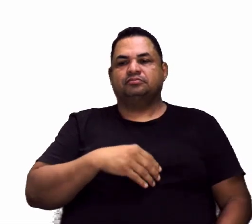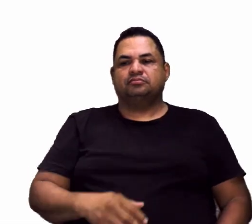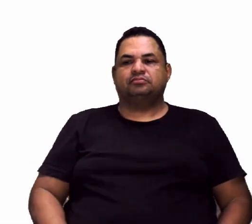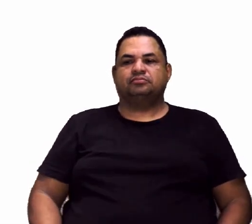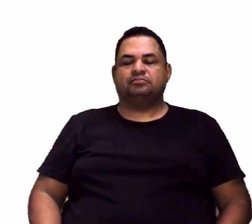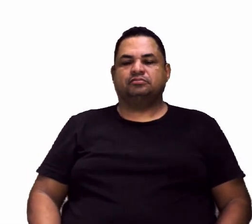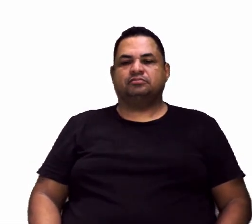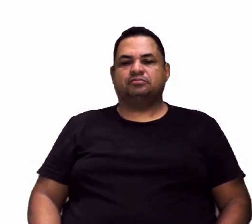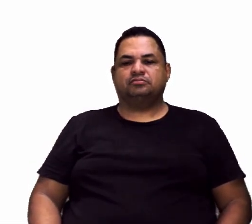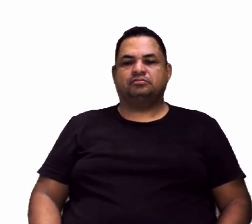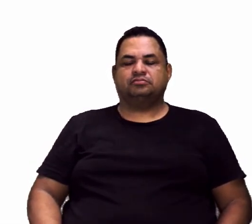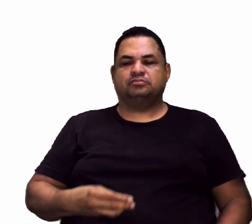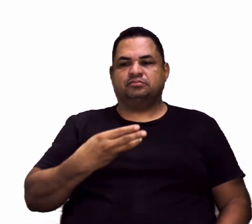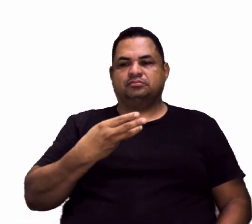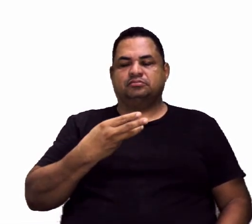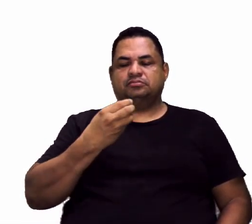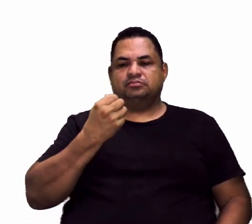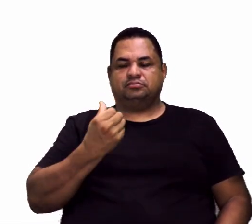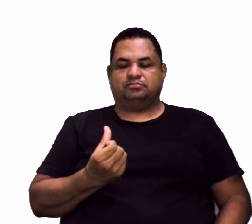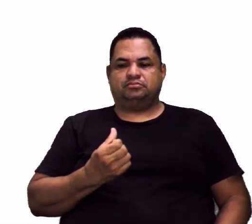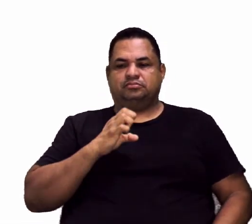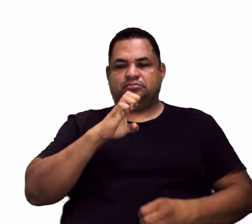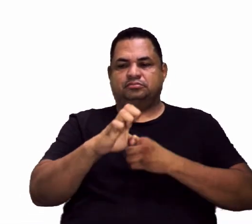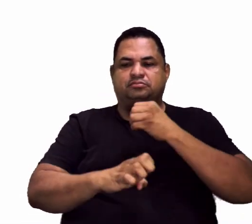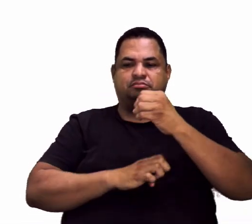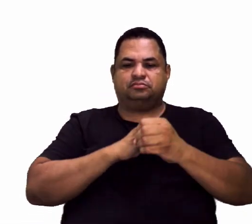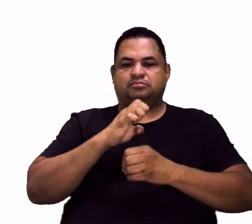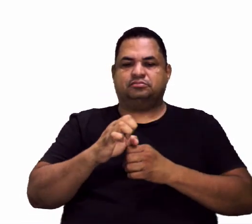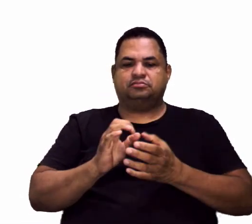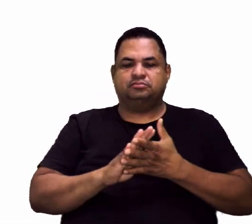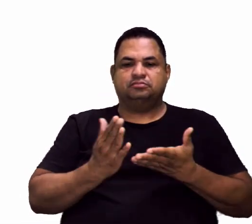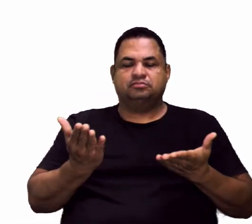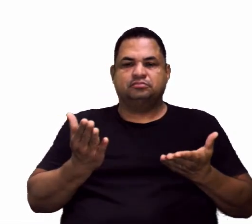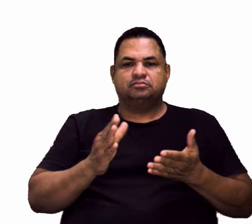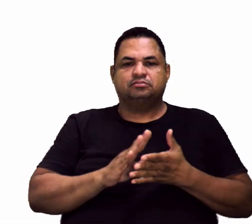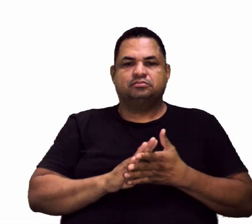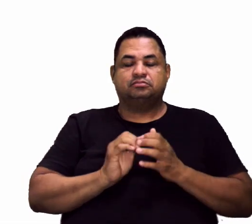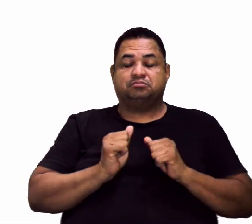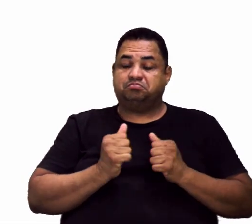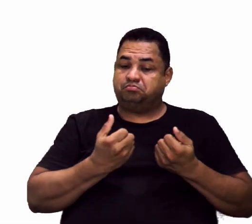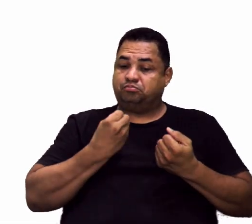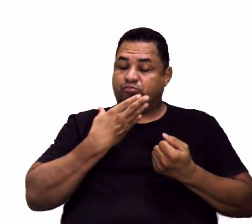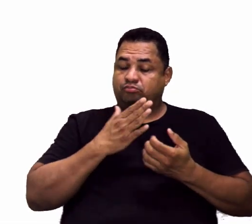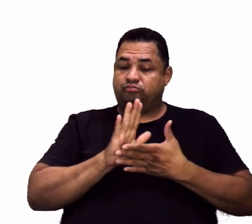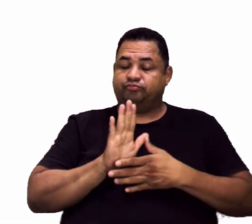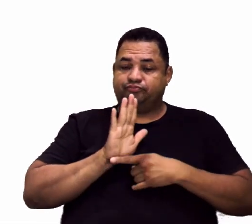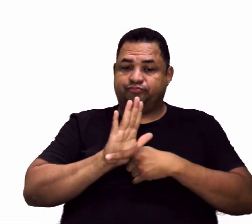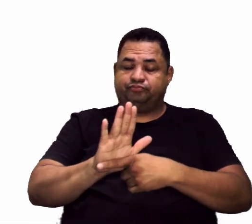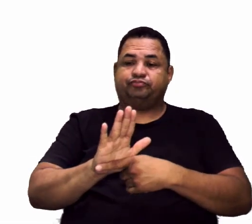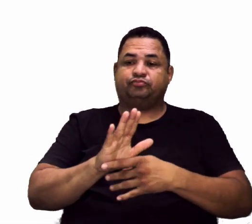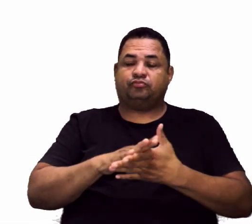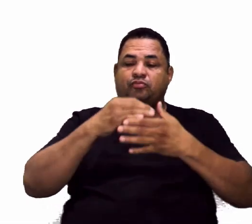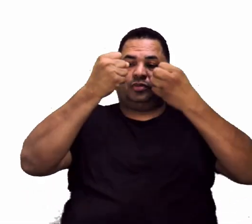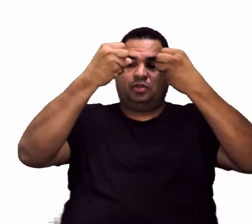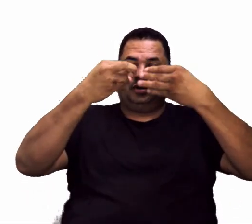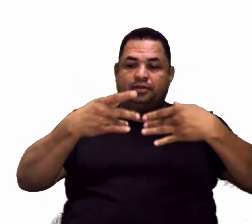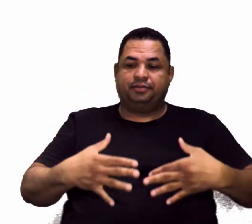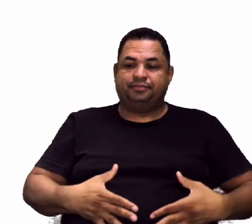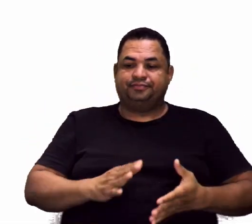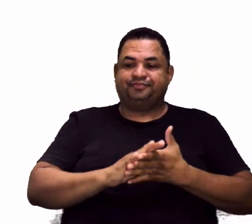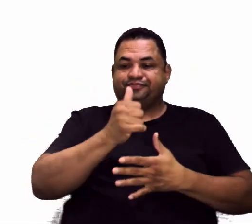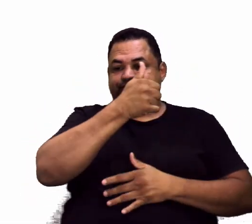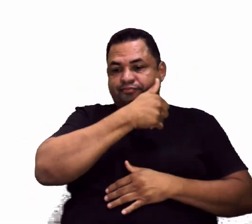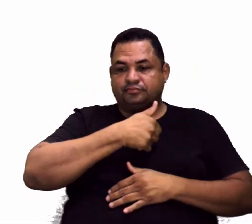quanto? Ficou apenas com 36 elétrons. Valeu? Esperando ter colaborado com o comentário dessa questão para